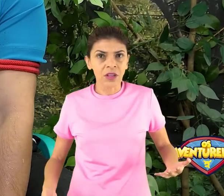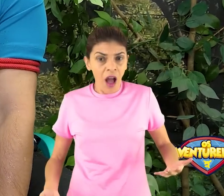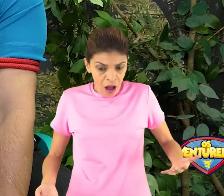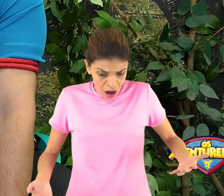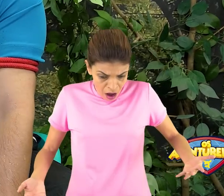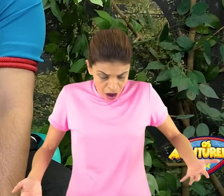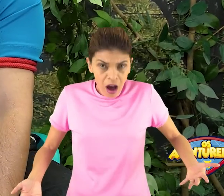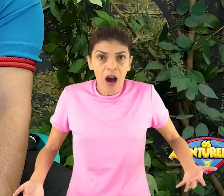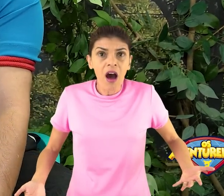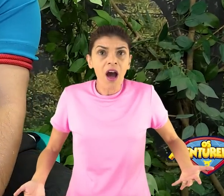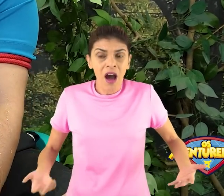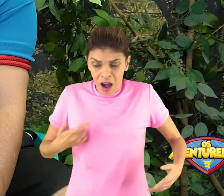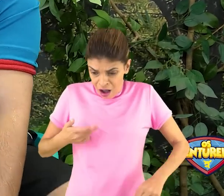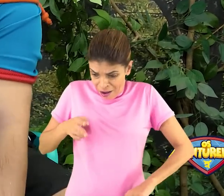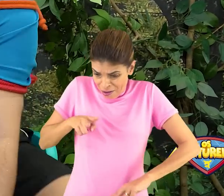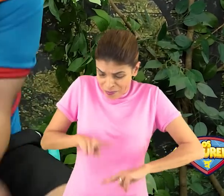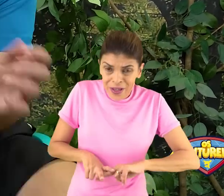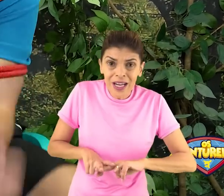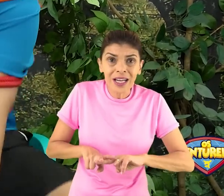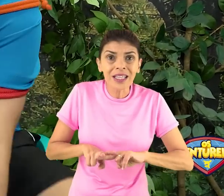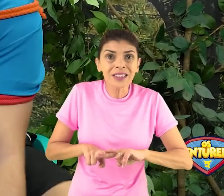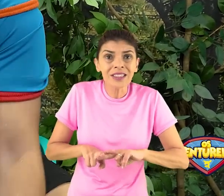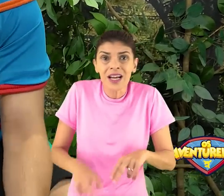Eu tô preso!